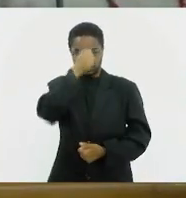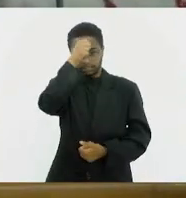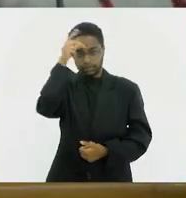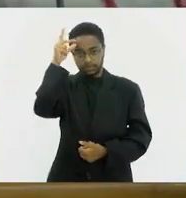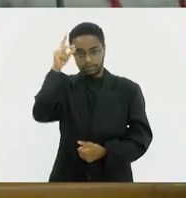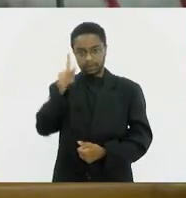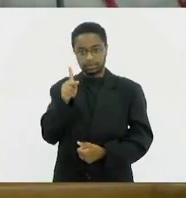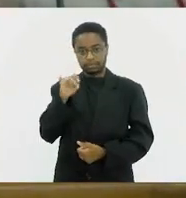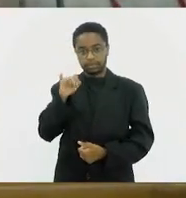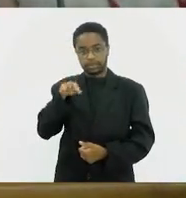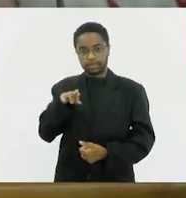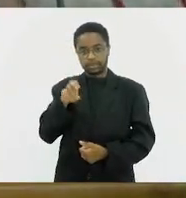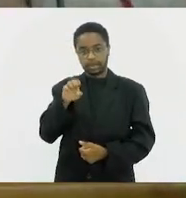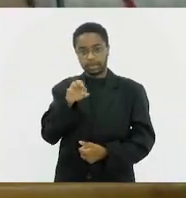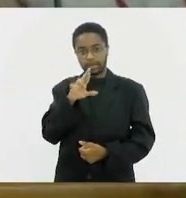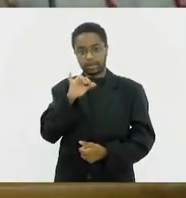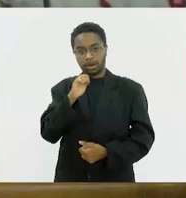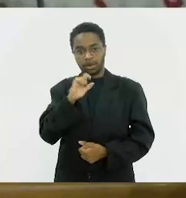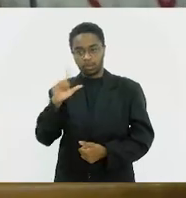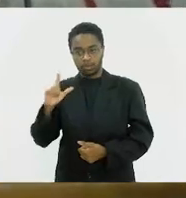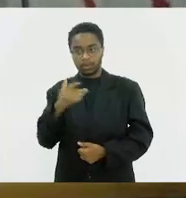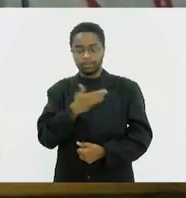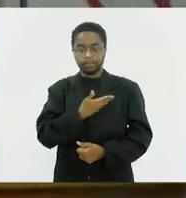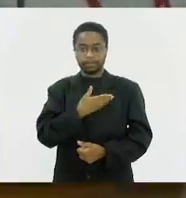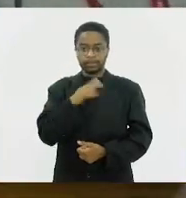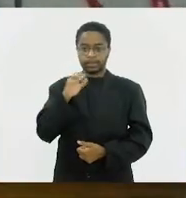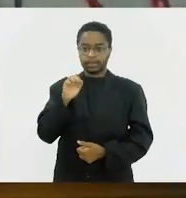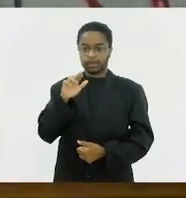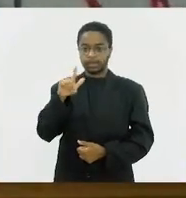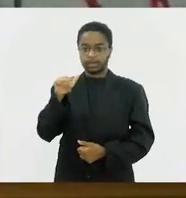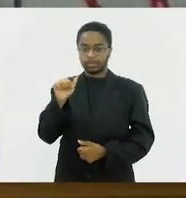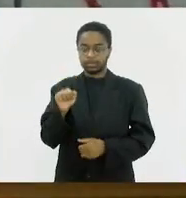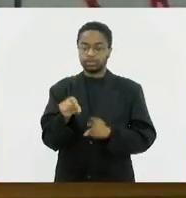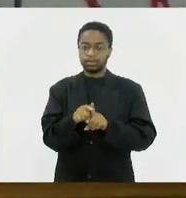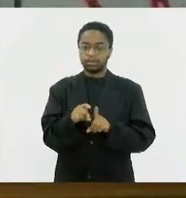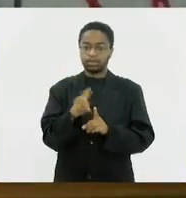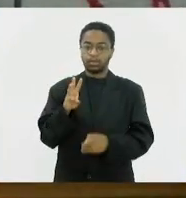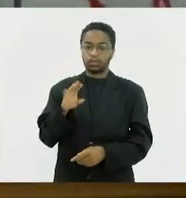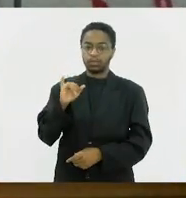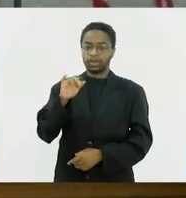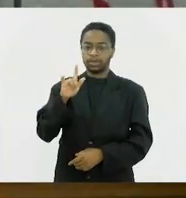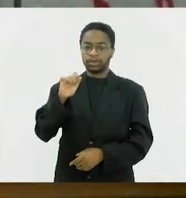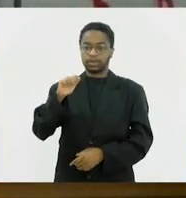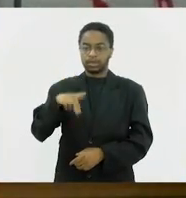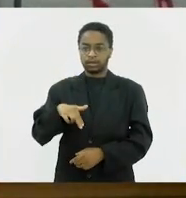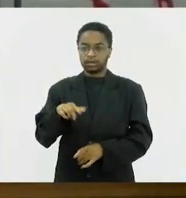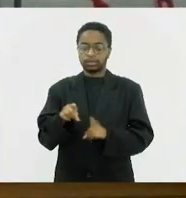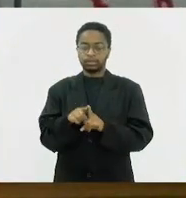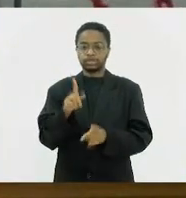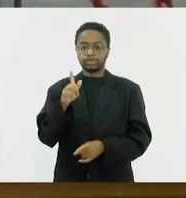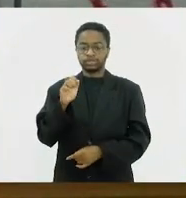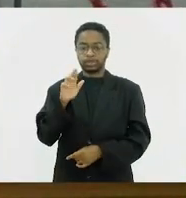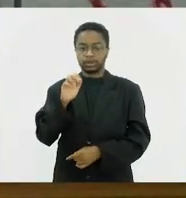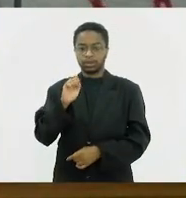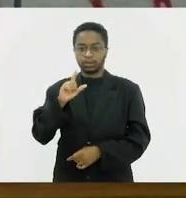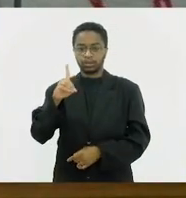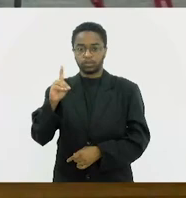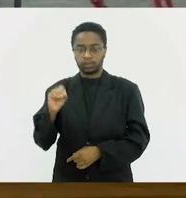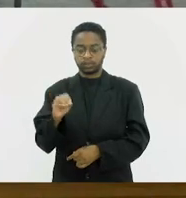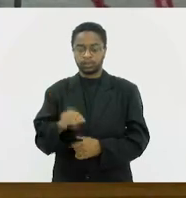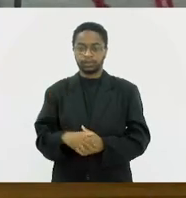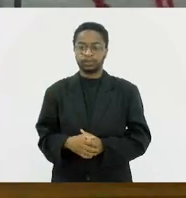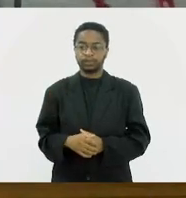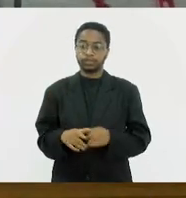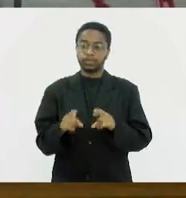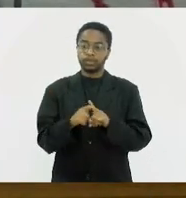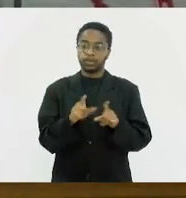a nossa amiga Carla, nosso doutor William, Geraldo Vida, e